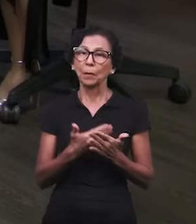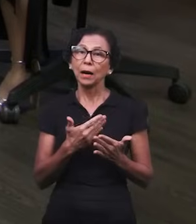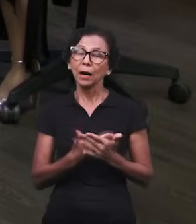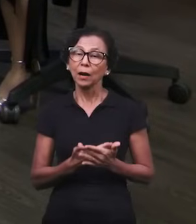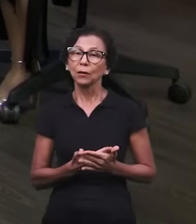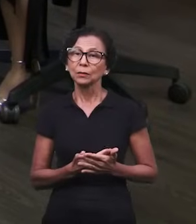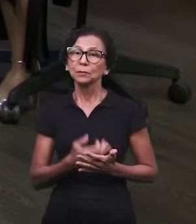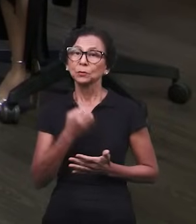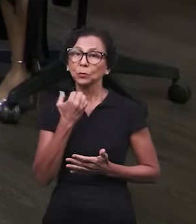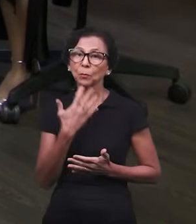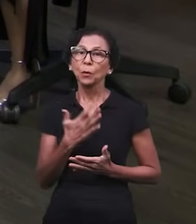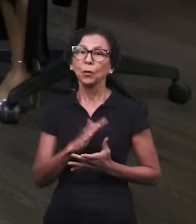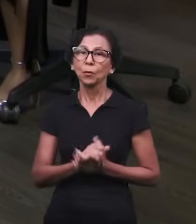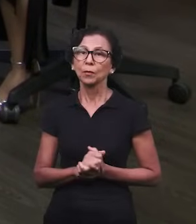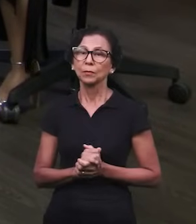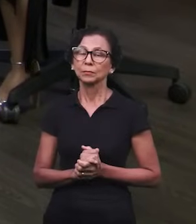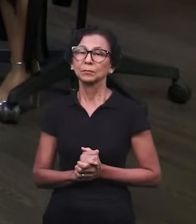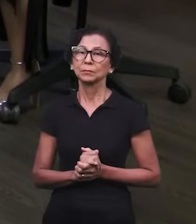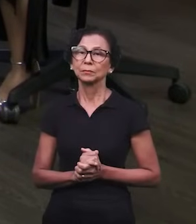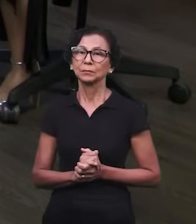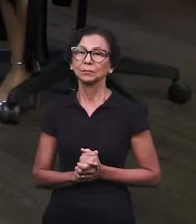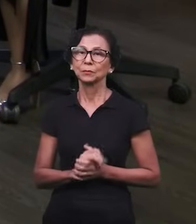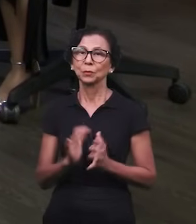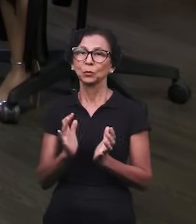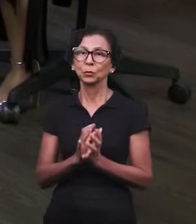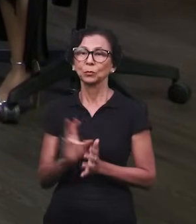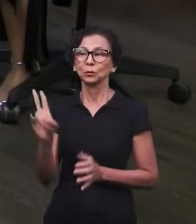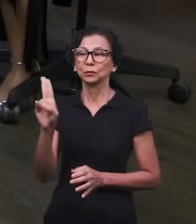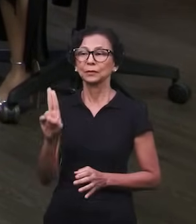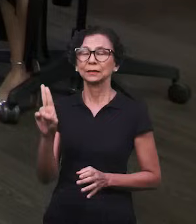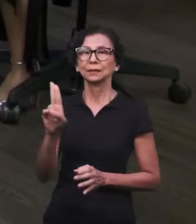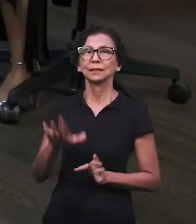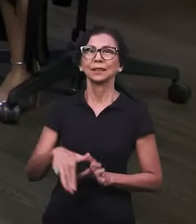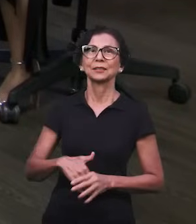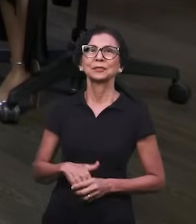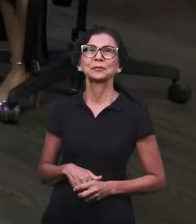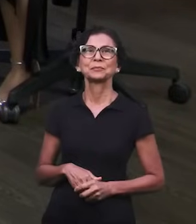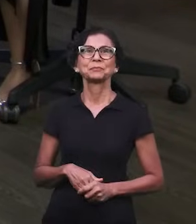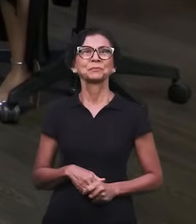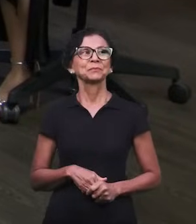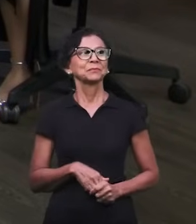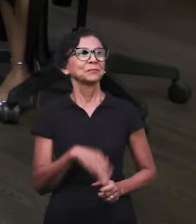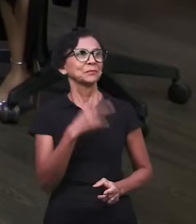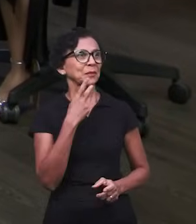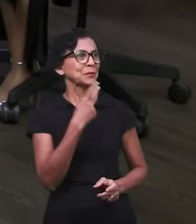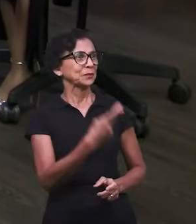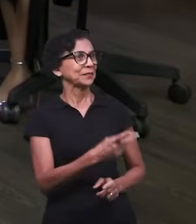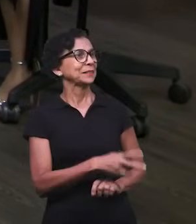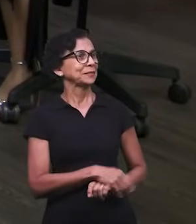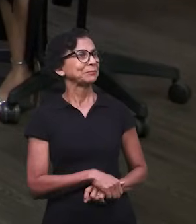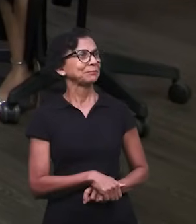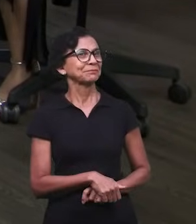dizer o seguinte, já que o pastor Adriano disse que vale a pena, fala sobre isso.